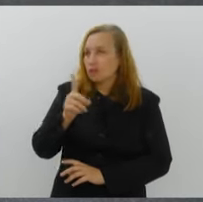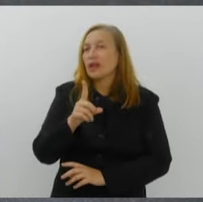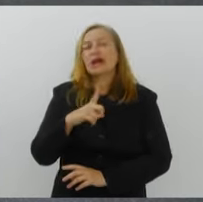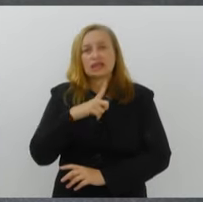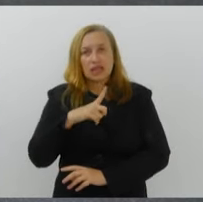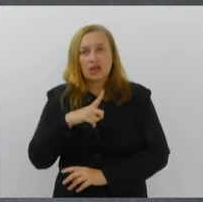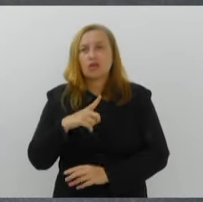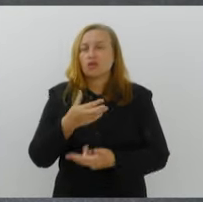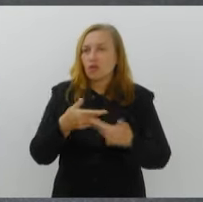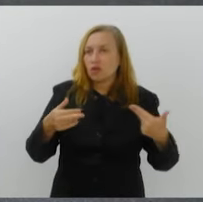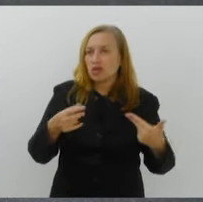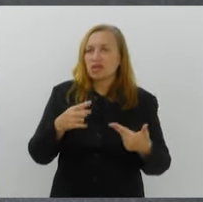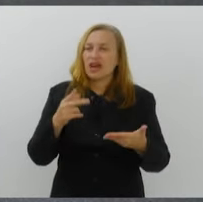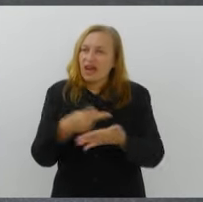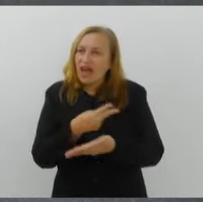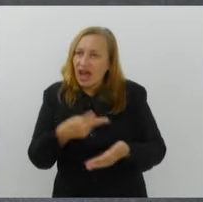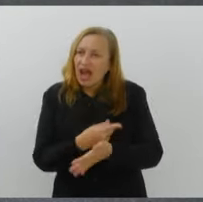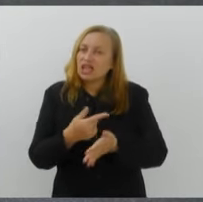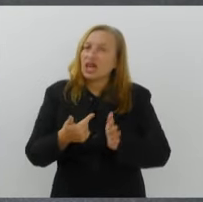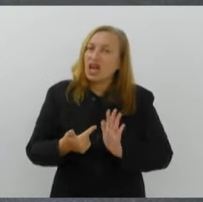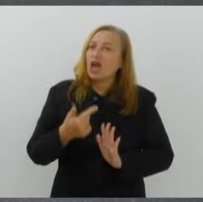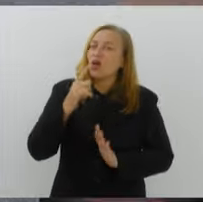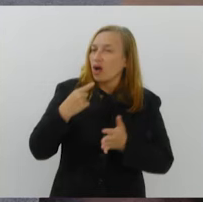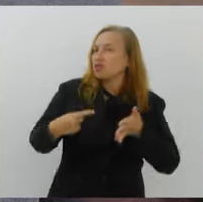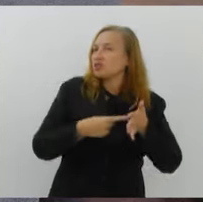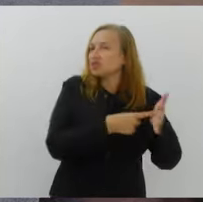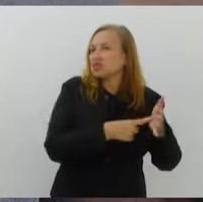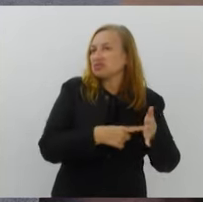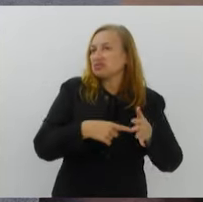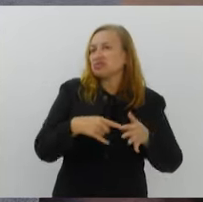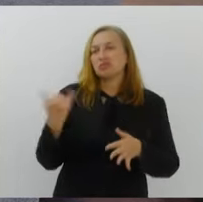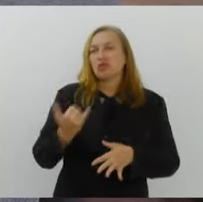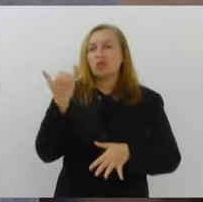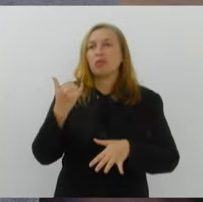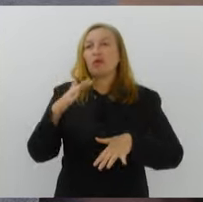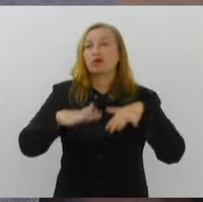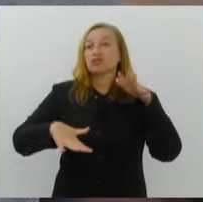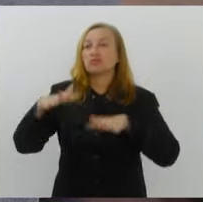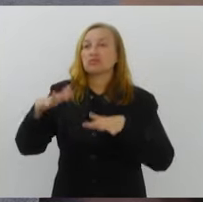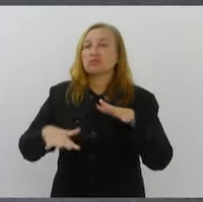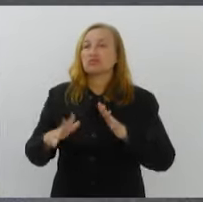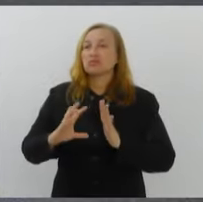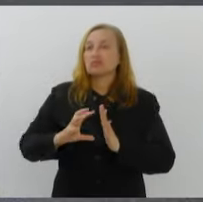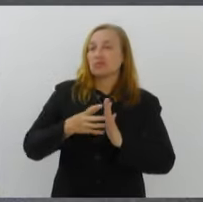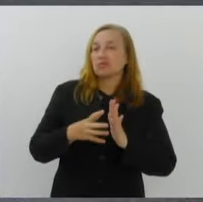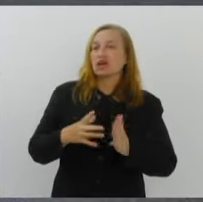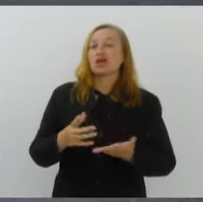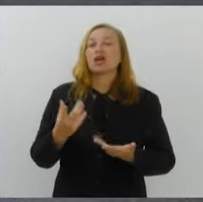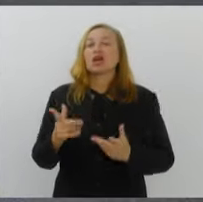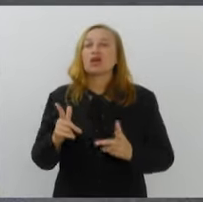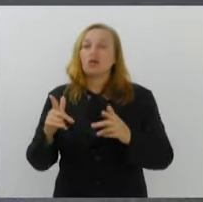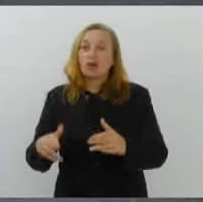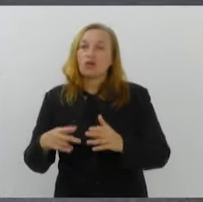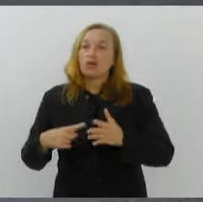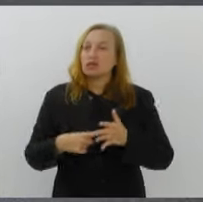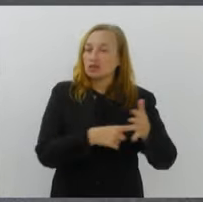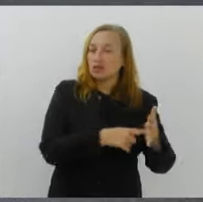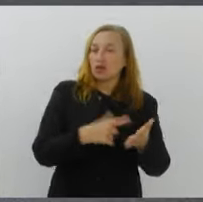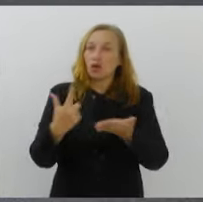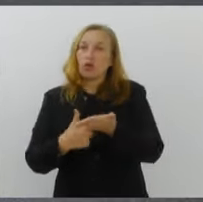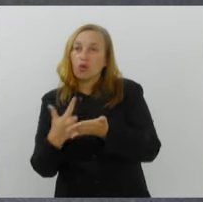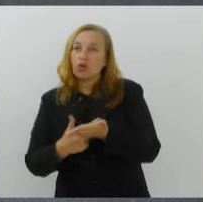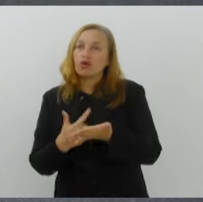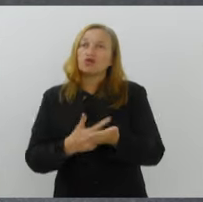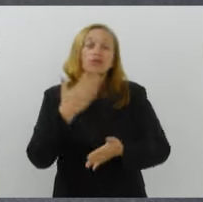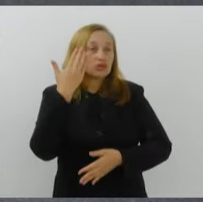eu denuncio, seja lá de que campo ideológico for. É, então, da mesma forma que eu fiz a denúncia dos livros, quando eu soube dessa questão